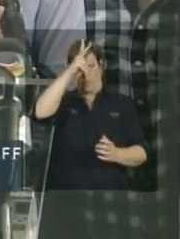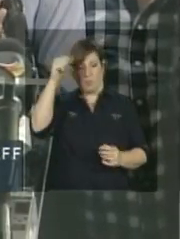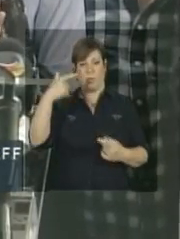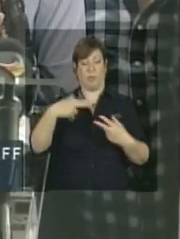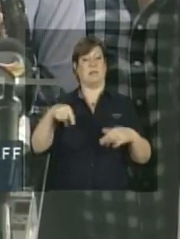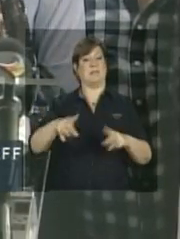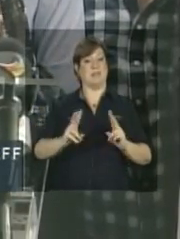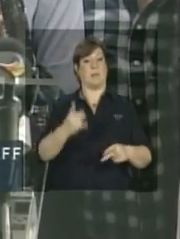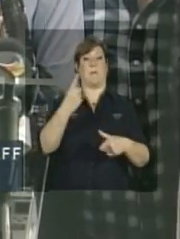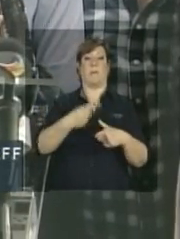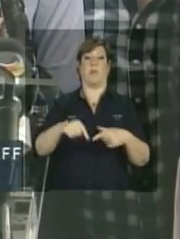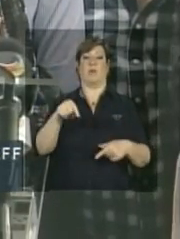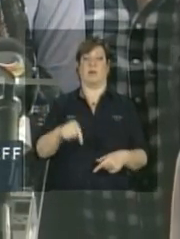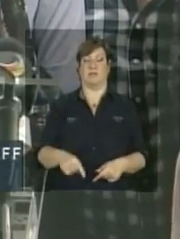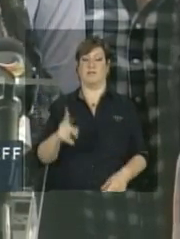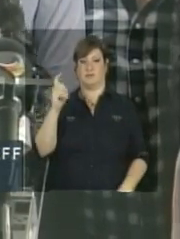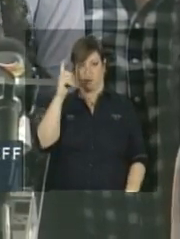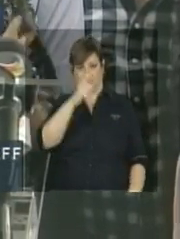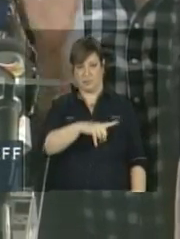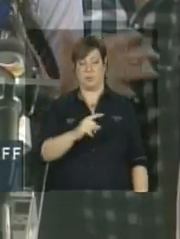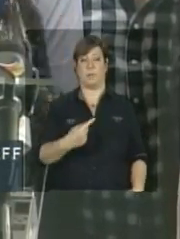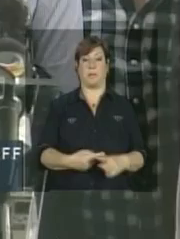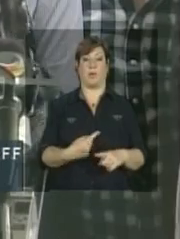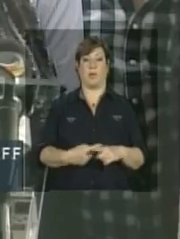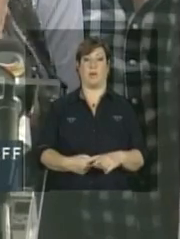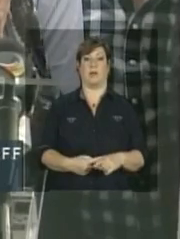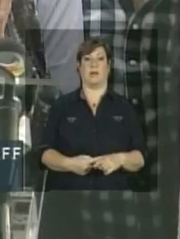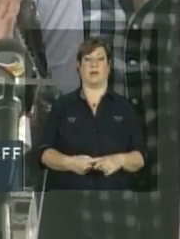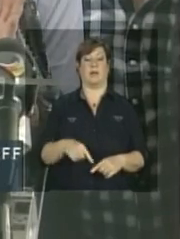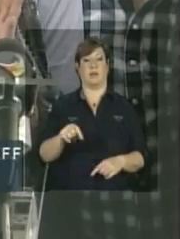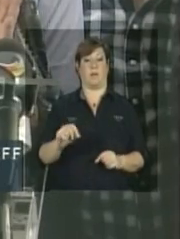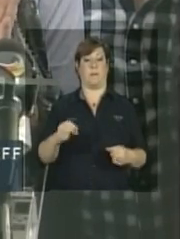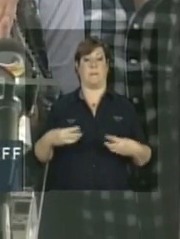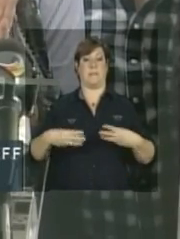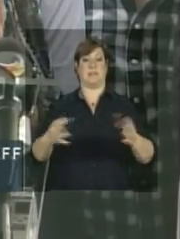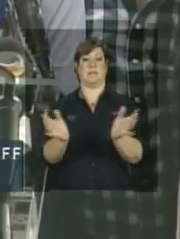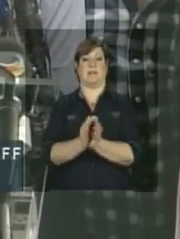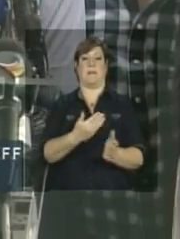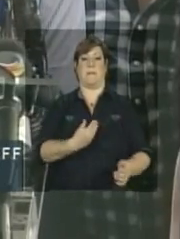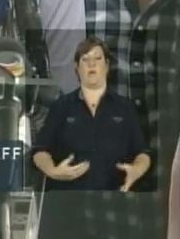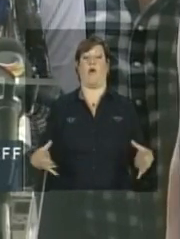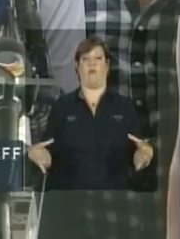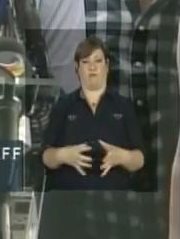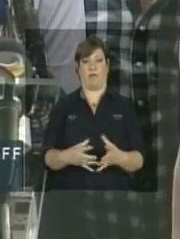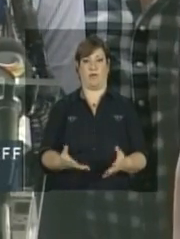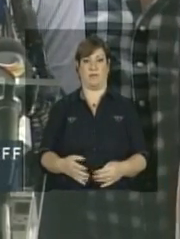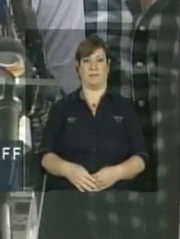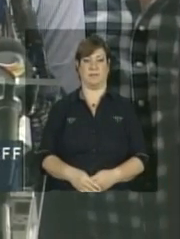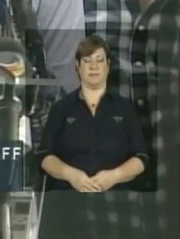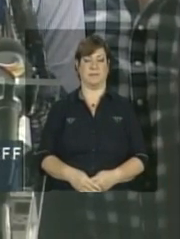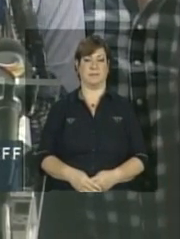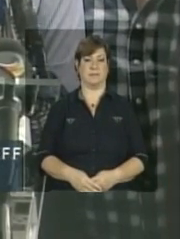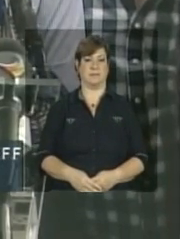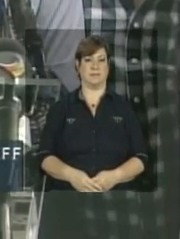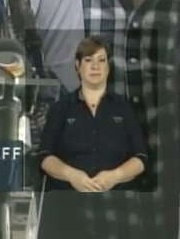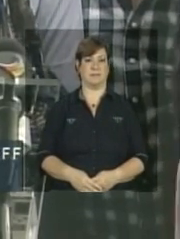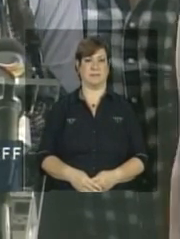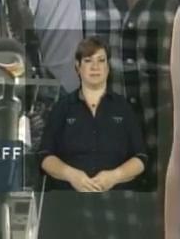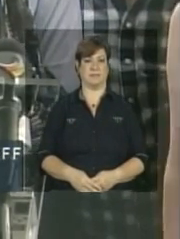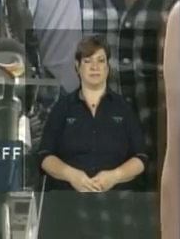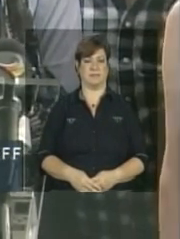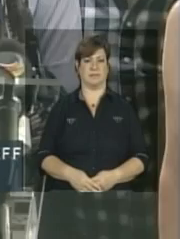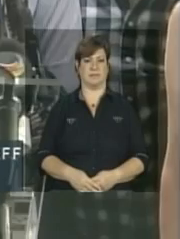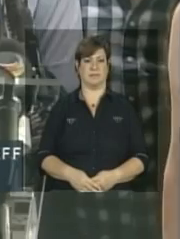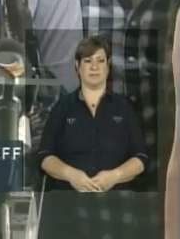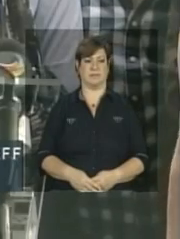sempre um problema entendia. No Brasil complicado, porque o Ministério Público está envolvido. E nos entendeu. Mas o aumento do combustível vai implicar em aumento